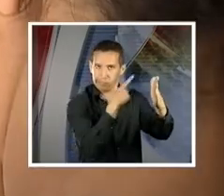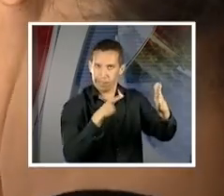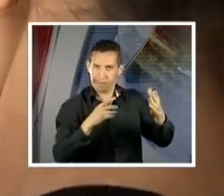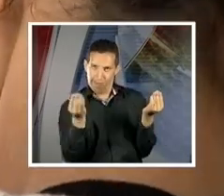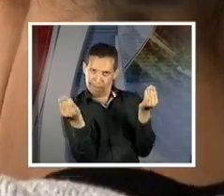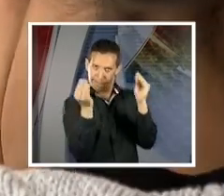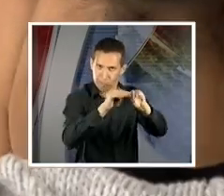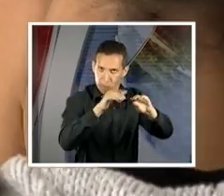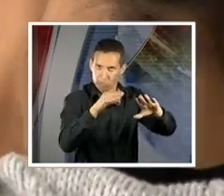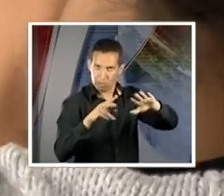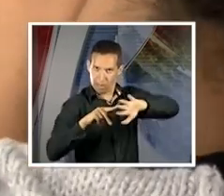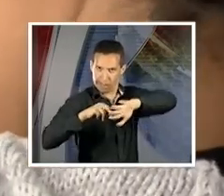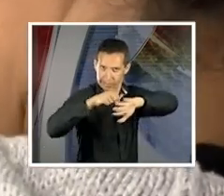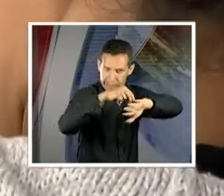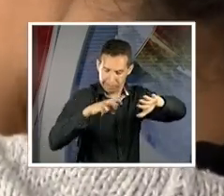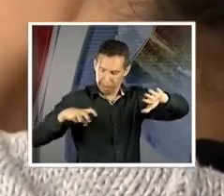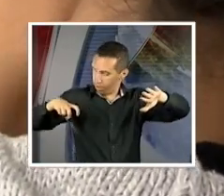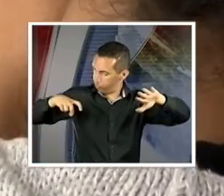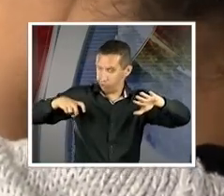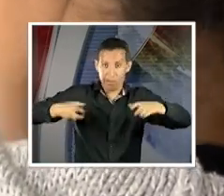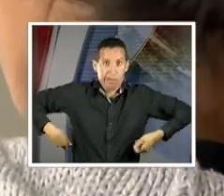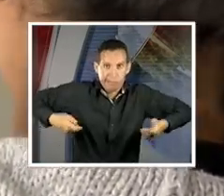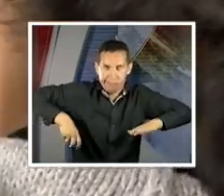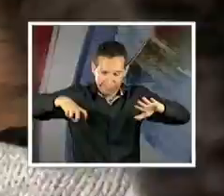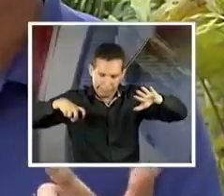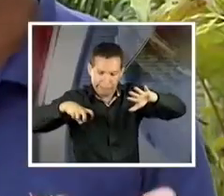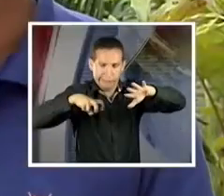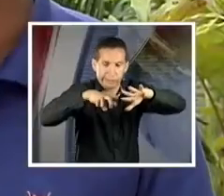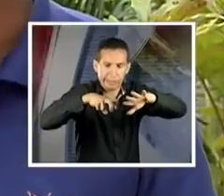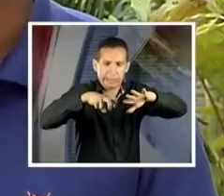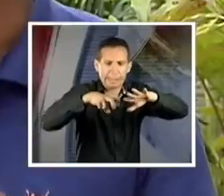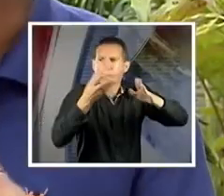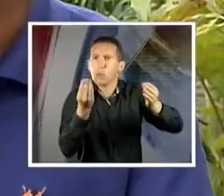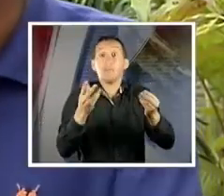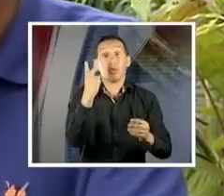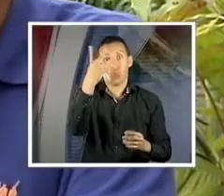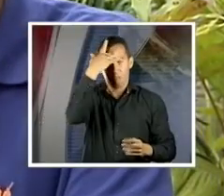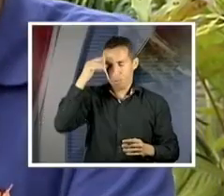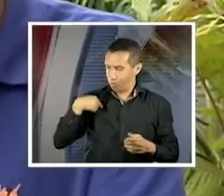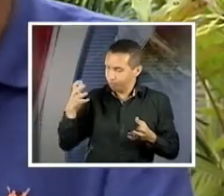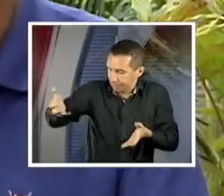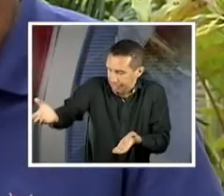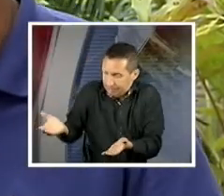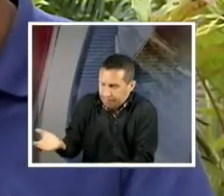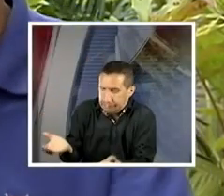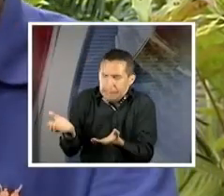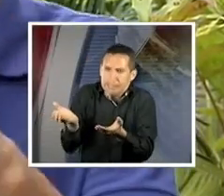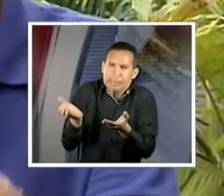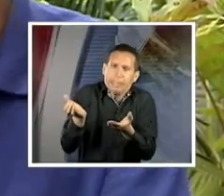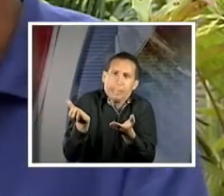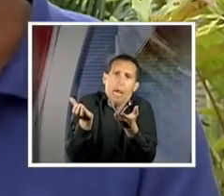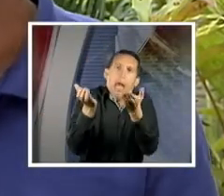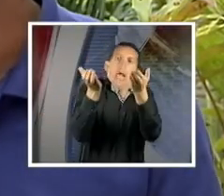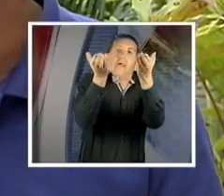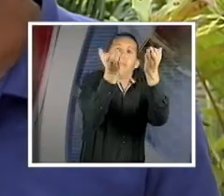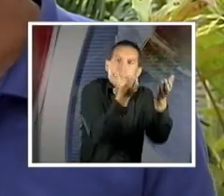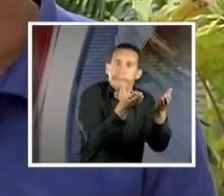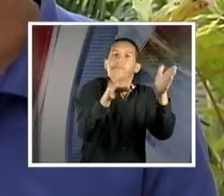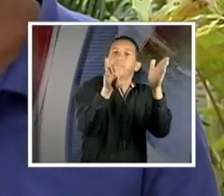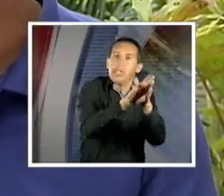colocasse uma escadaria imensa na porta de uma escola. O cadeirante pode contar com o auxílio de 2, 3 pessoas e ser